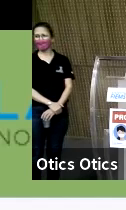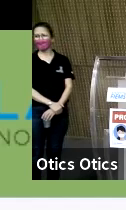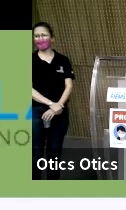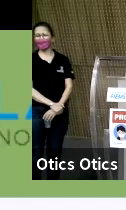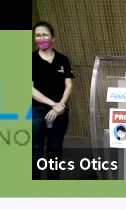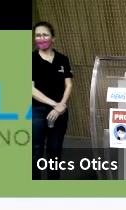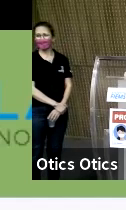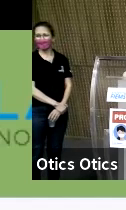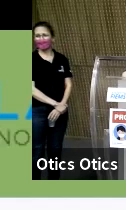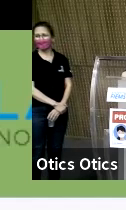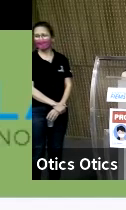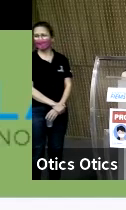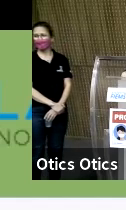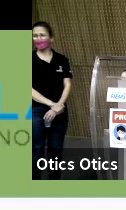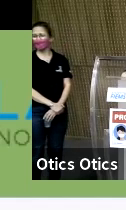E a demanda não for.